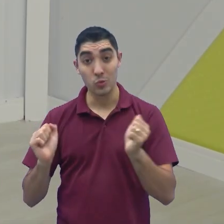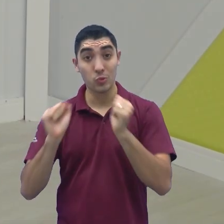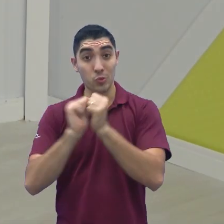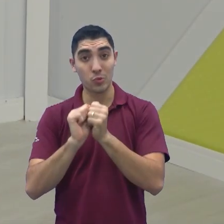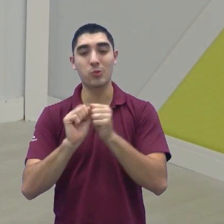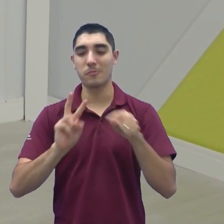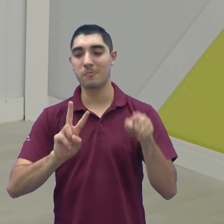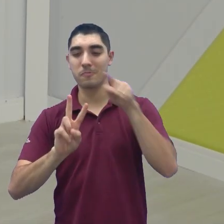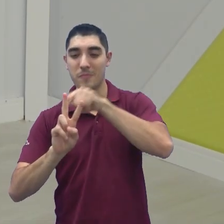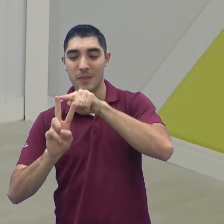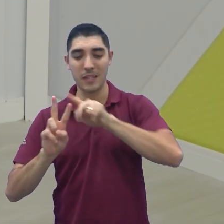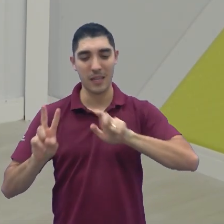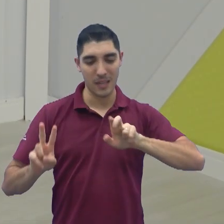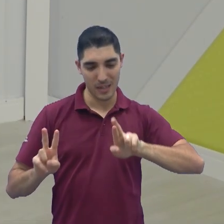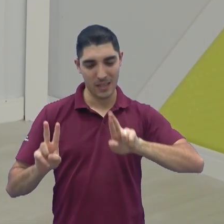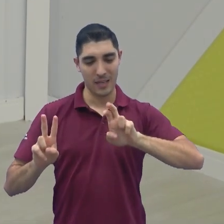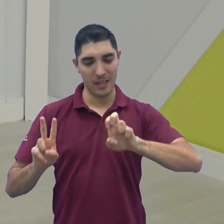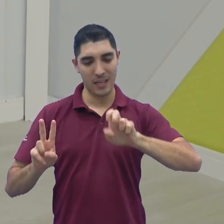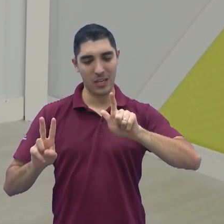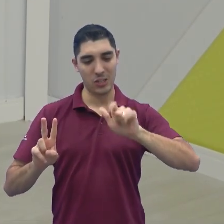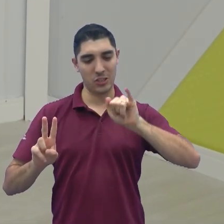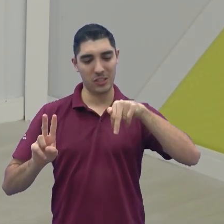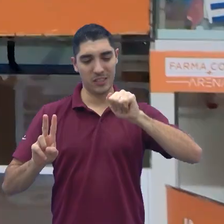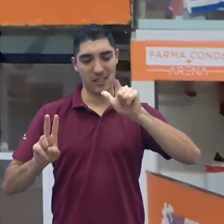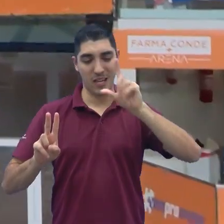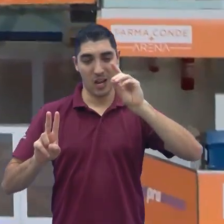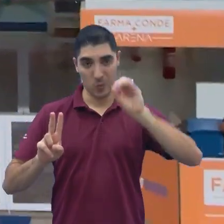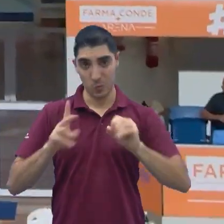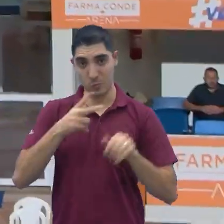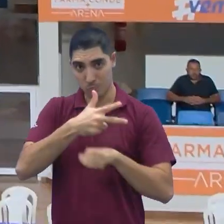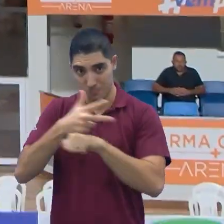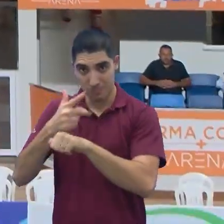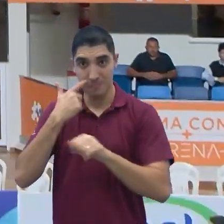Reginaldo Casulo. Solta, Matheus!